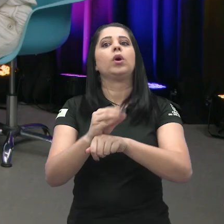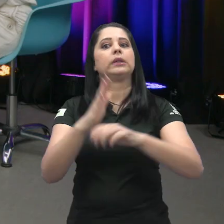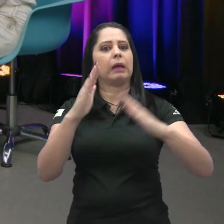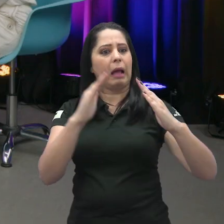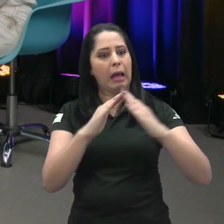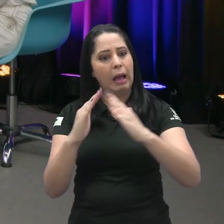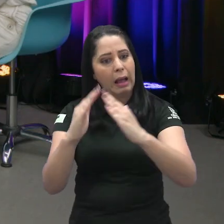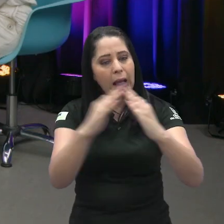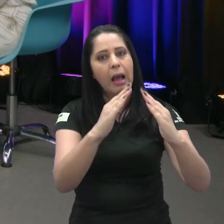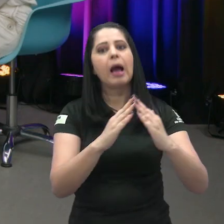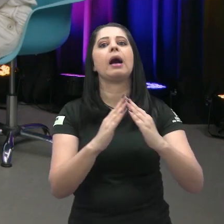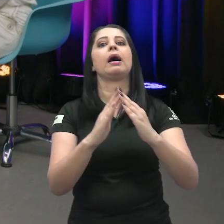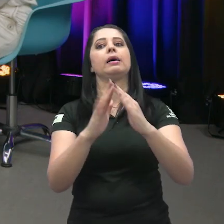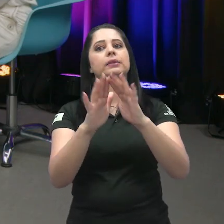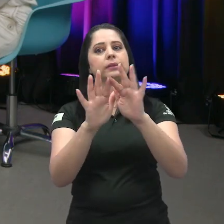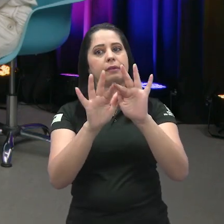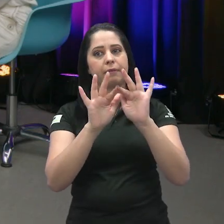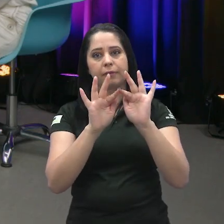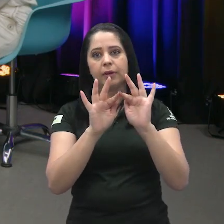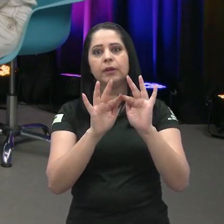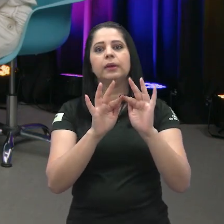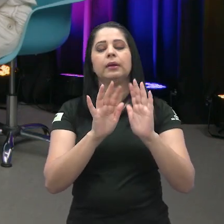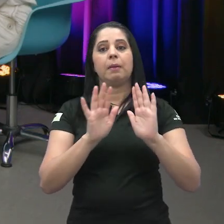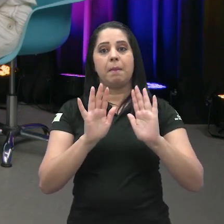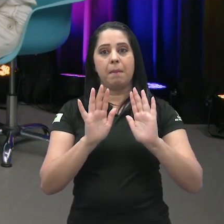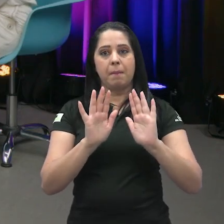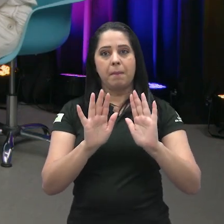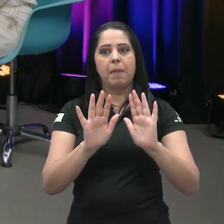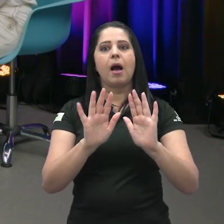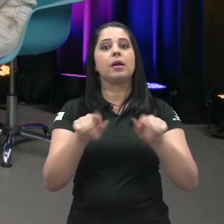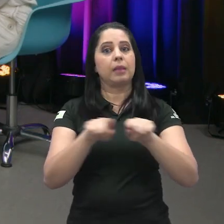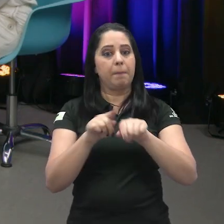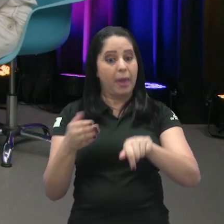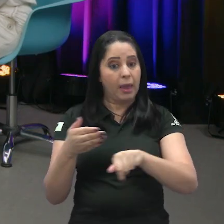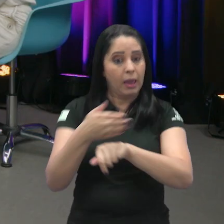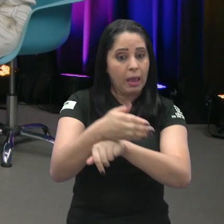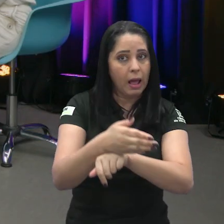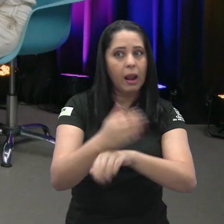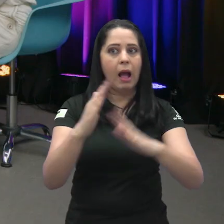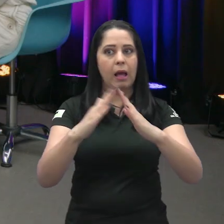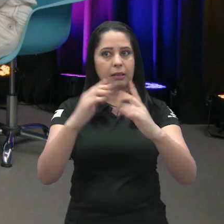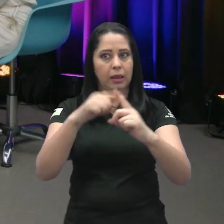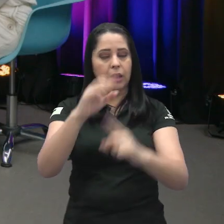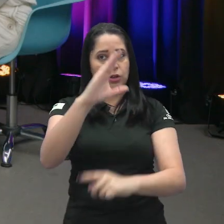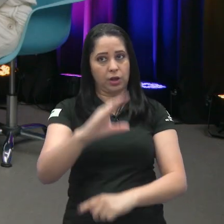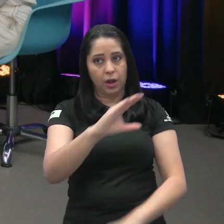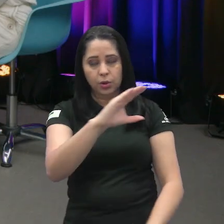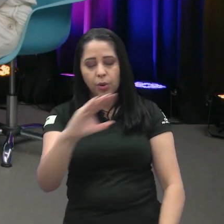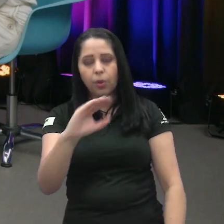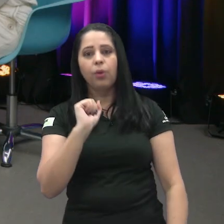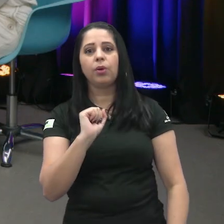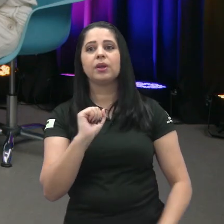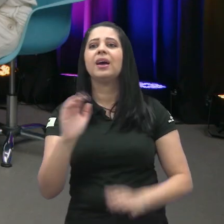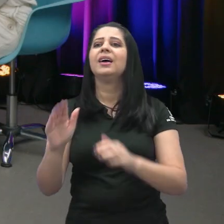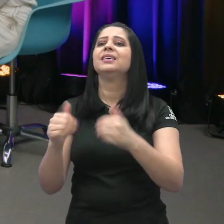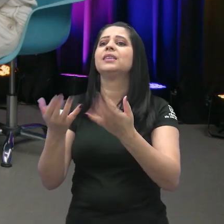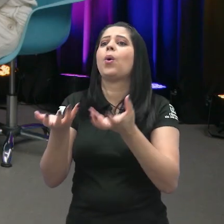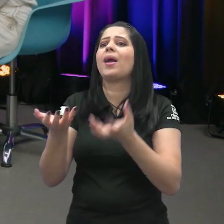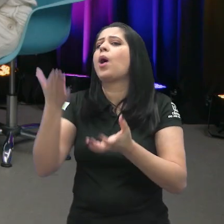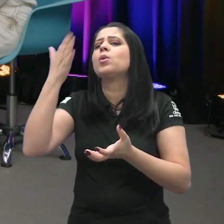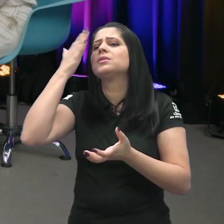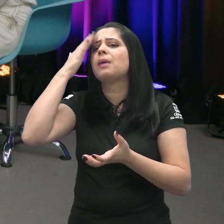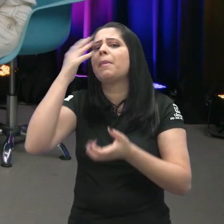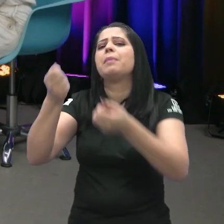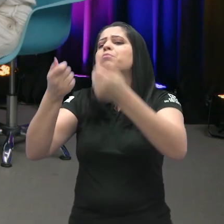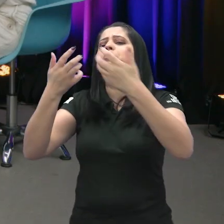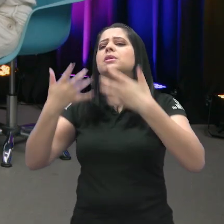sua morada, ele realmente fazendo esse trabalho junto à espiritualidade dentro da Igreja Católica, né? Então, Zé, eu